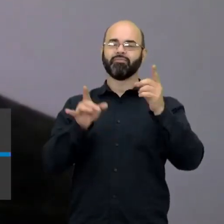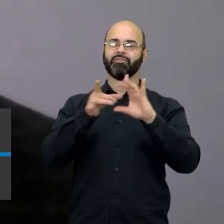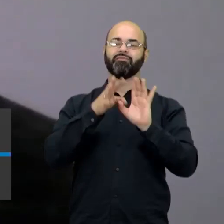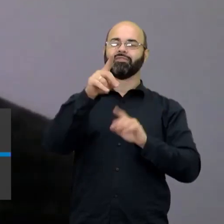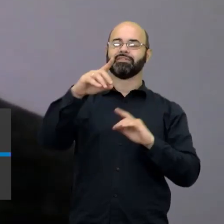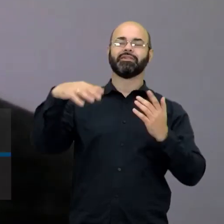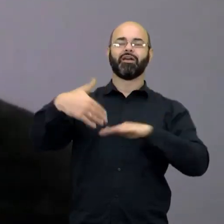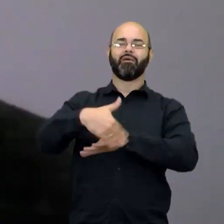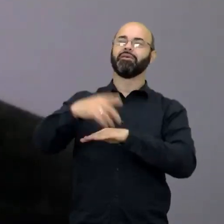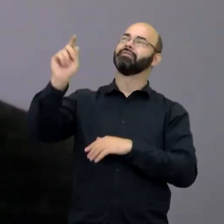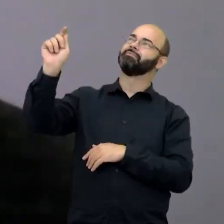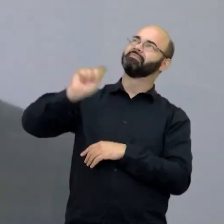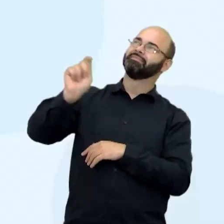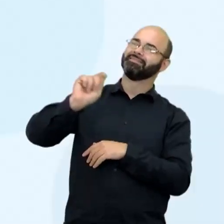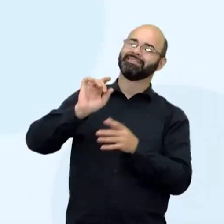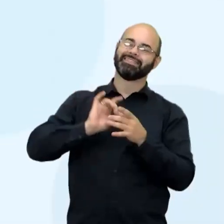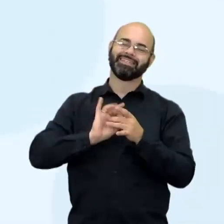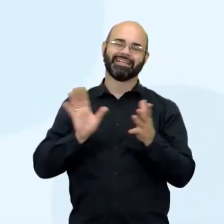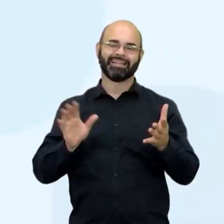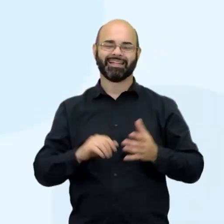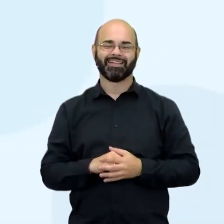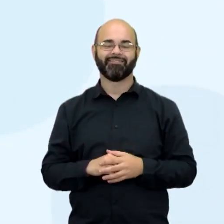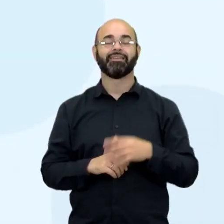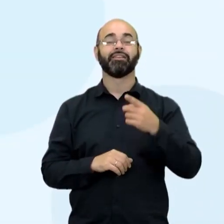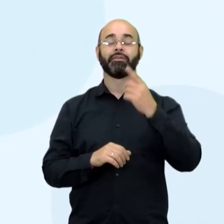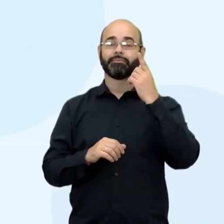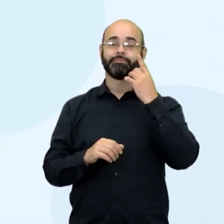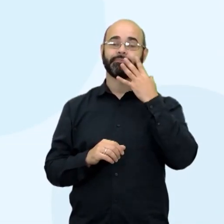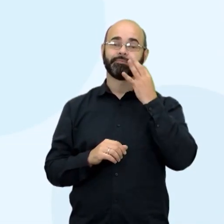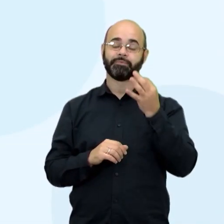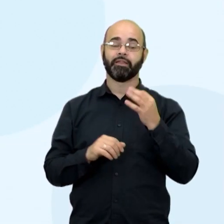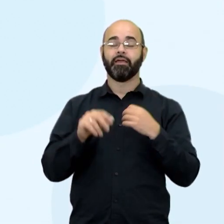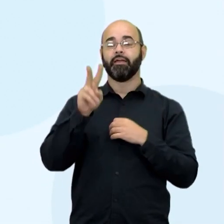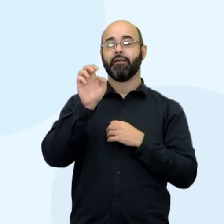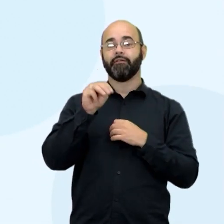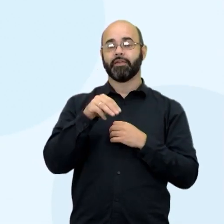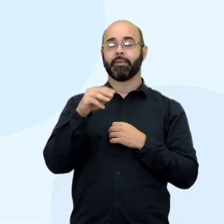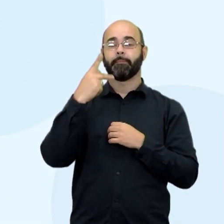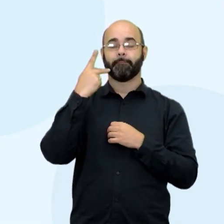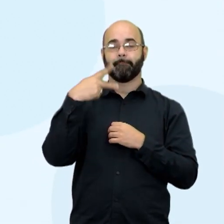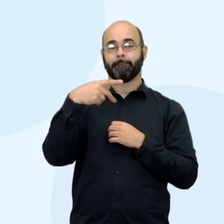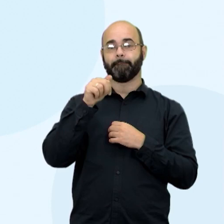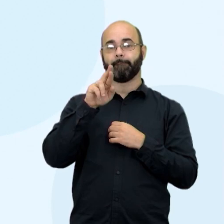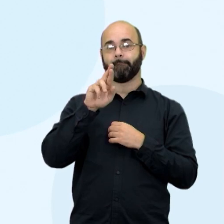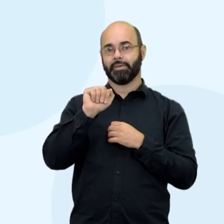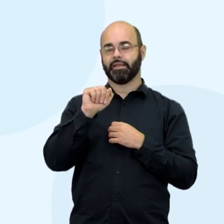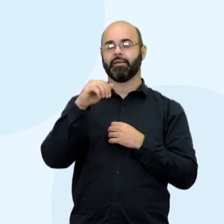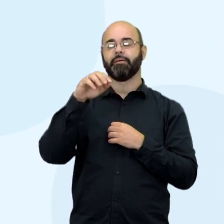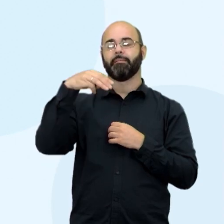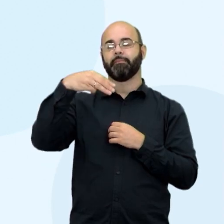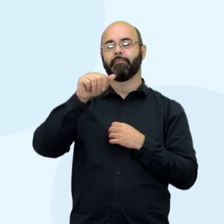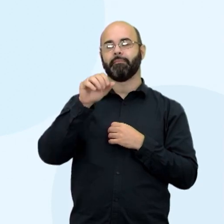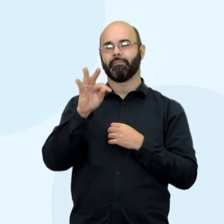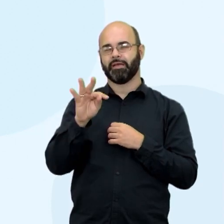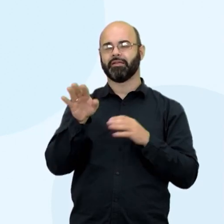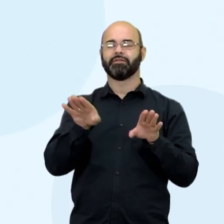sua pipa. Fica de olho aí nas nossas redes sociais, arroba Vem pra Mate e